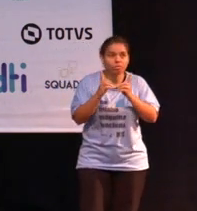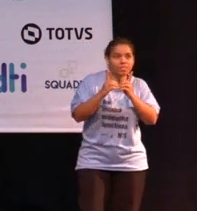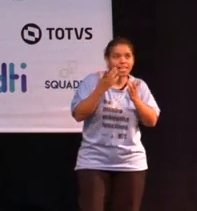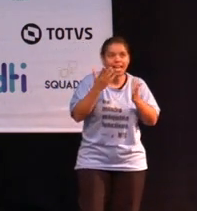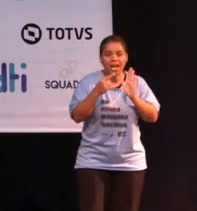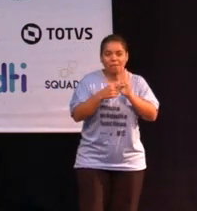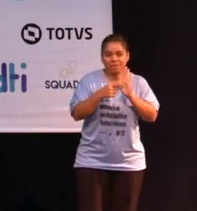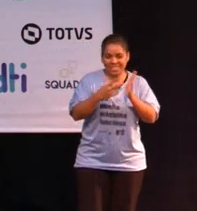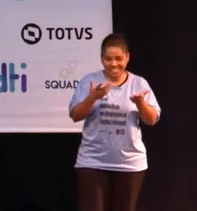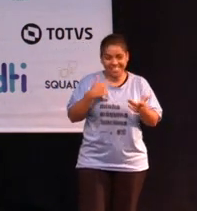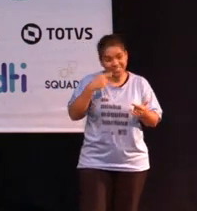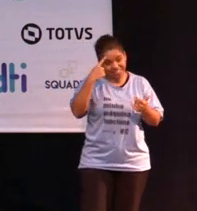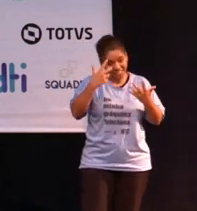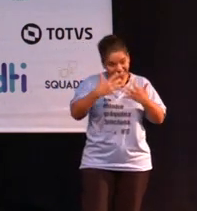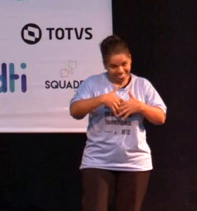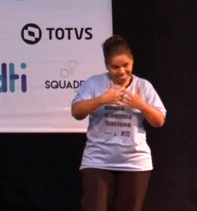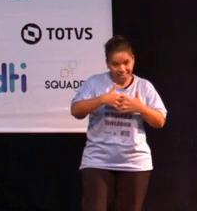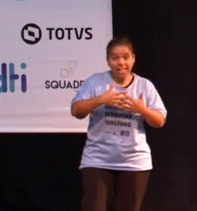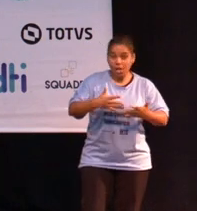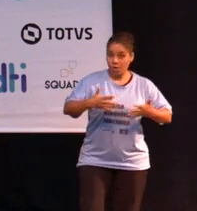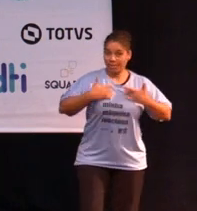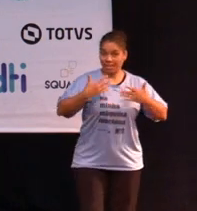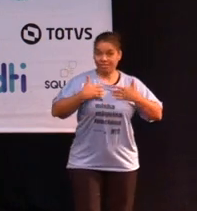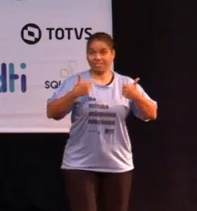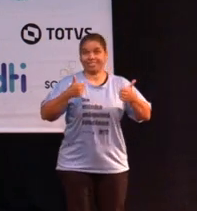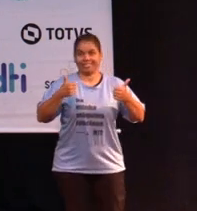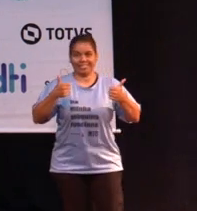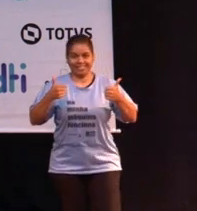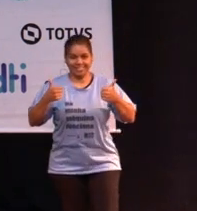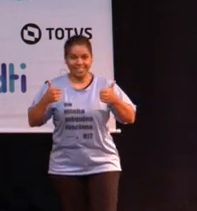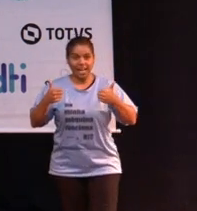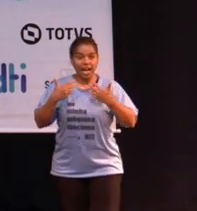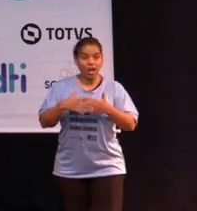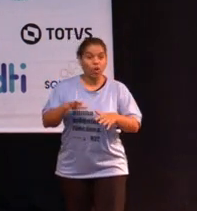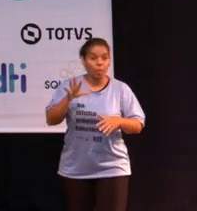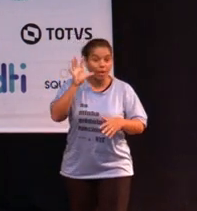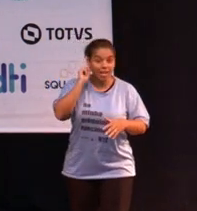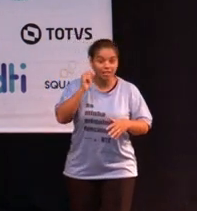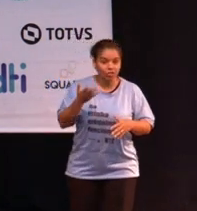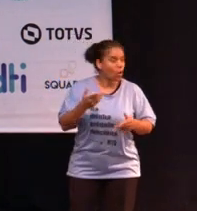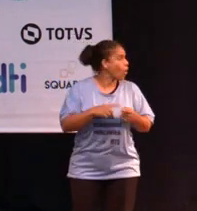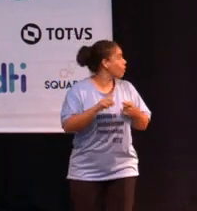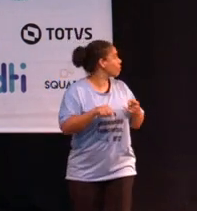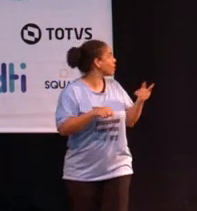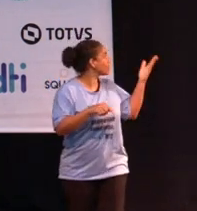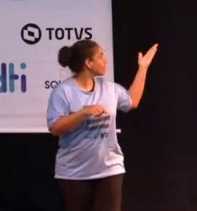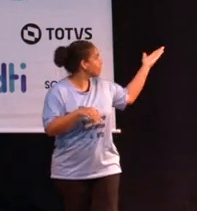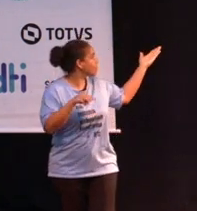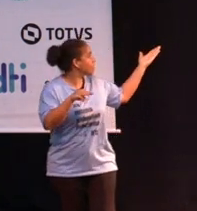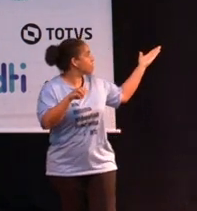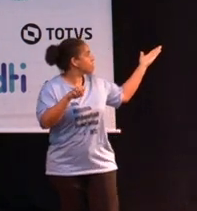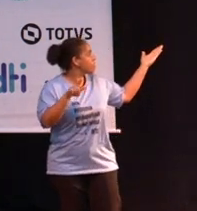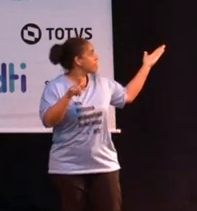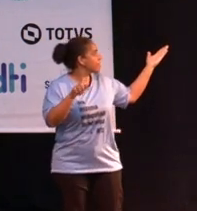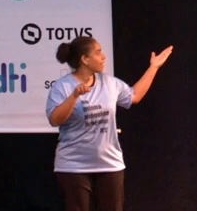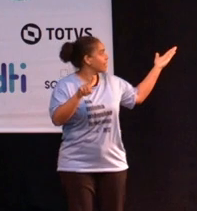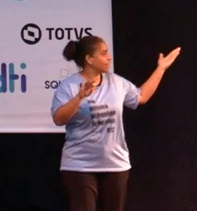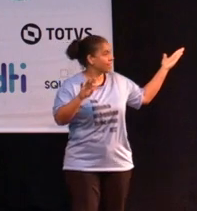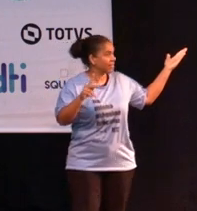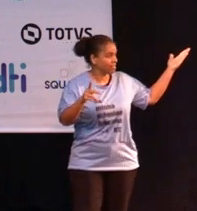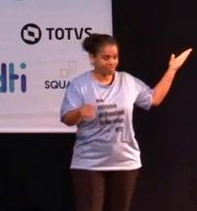não é o que eu estava como estava animado né eu começa ouvindo de ouvir num e megadeth e terminou em nono